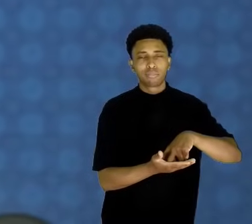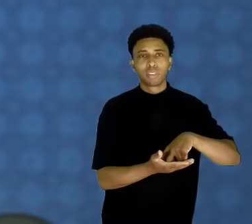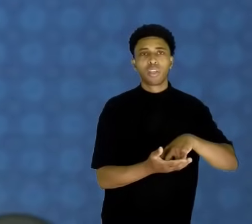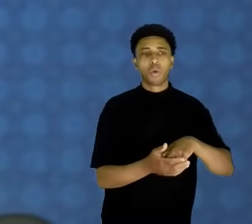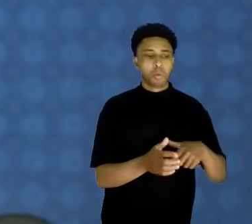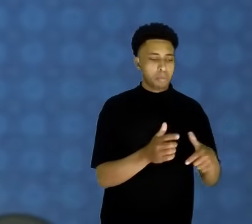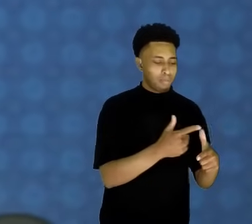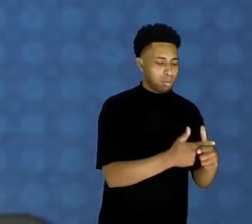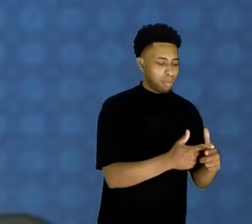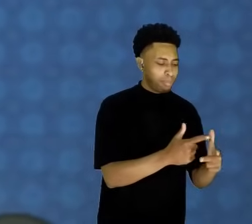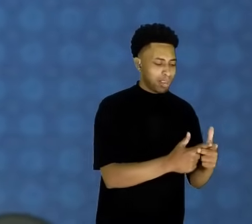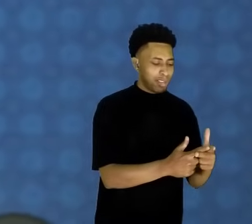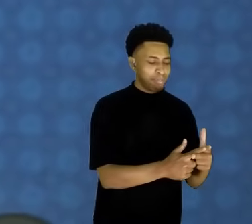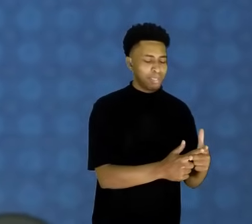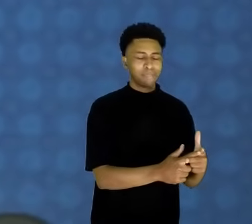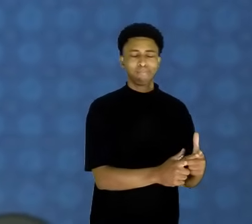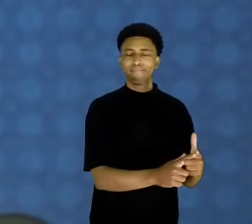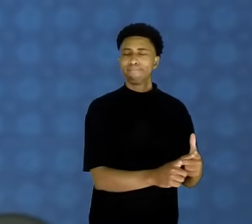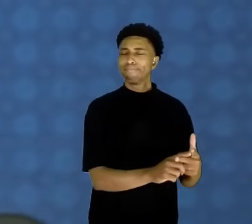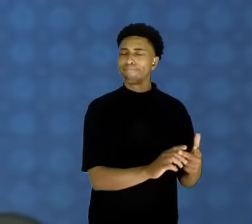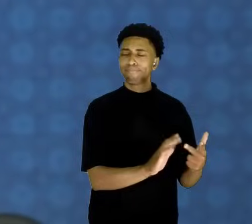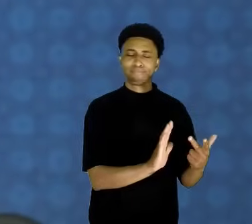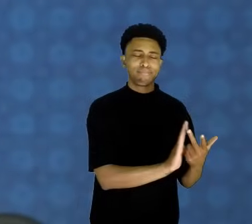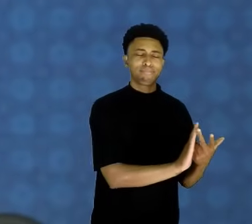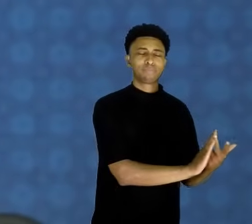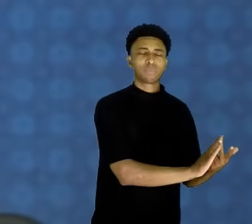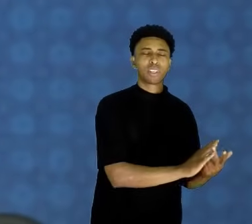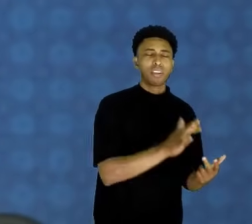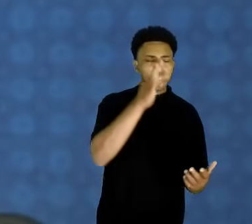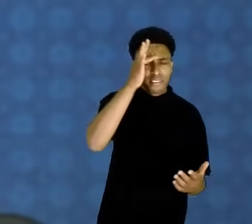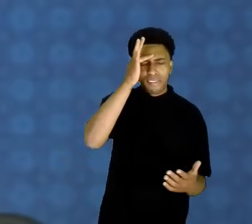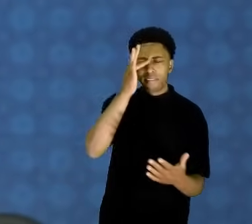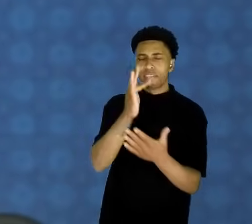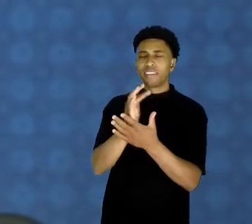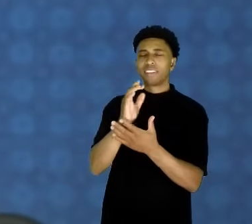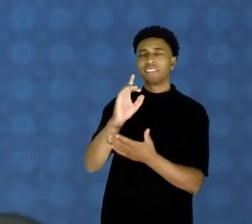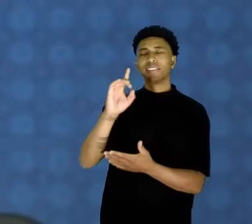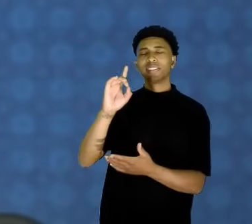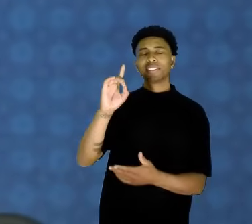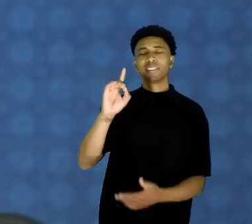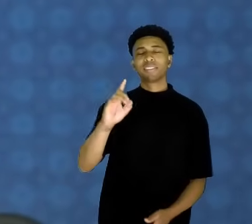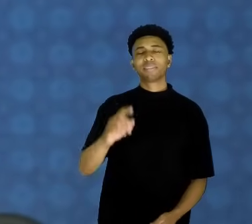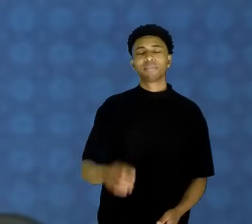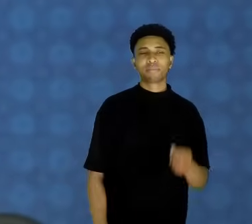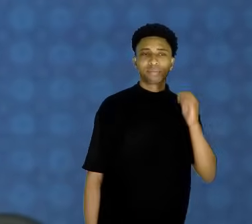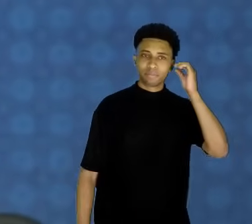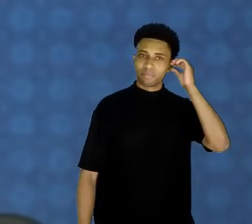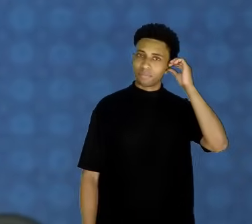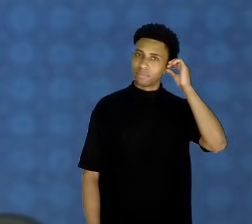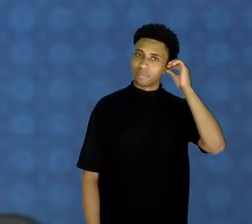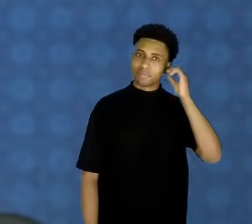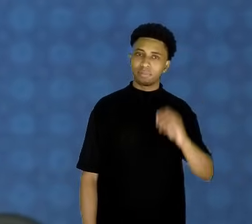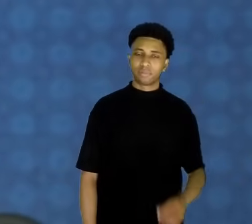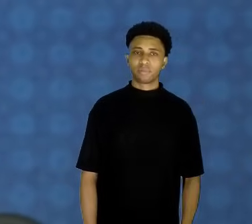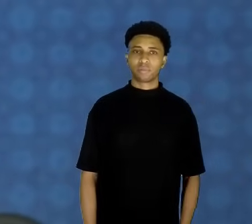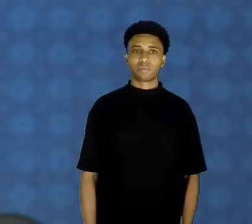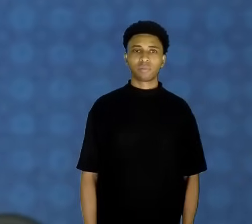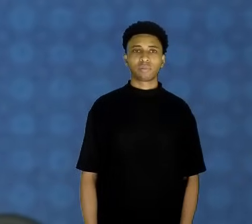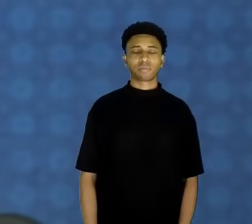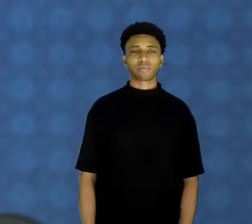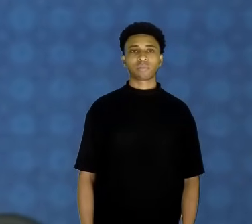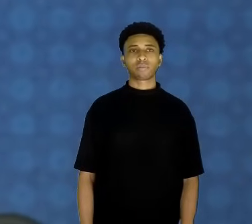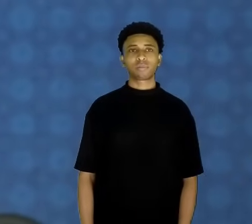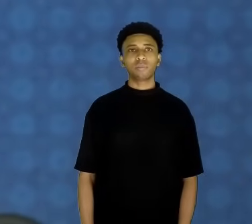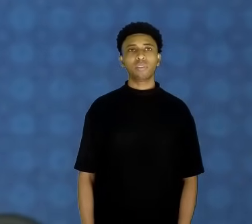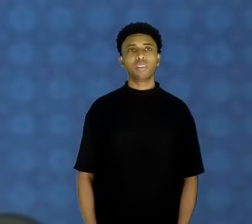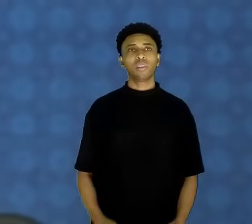pé? Qual é o preço da sua fé? Porque se a sua fé tiver um preço, o diabo paga. Porque o que tem valor